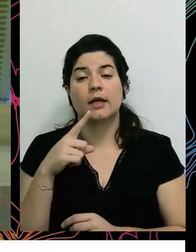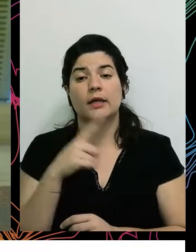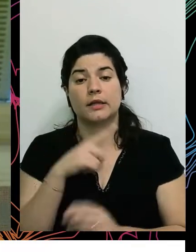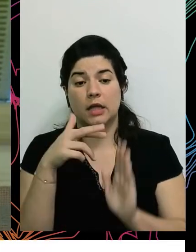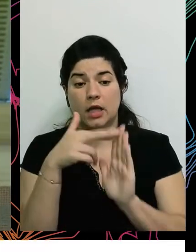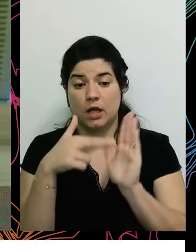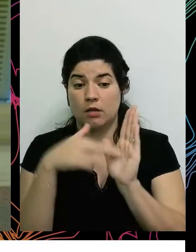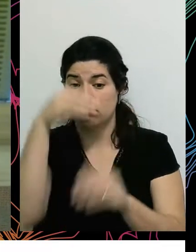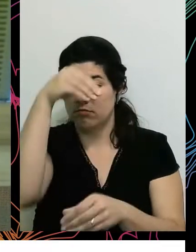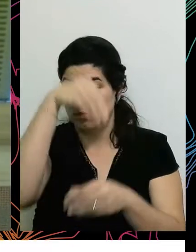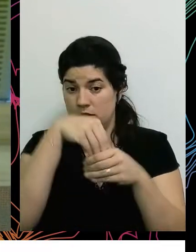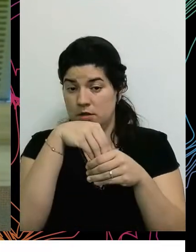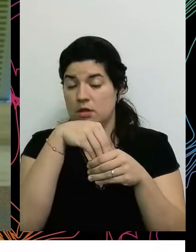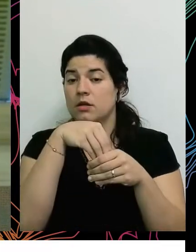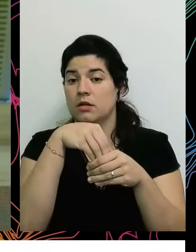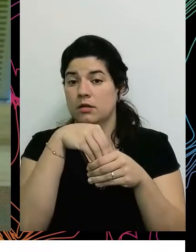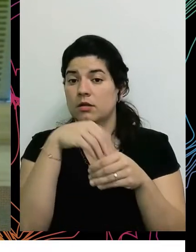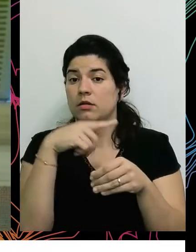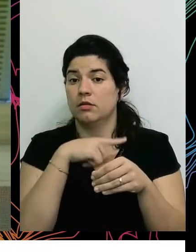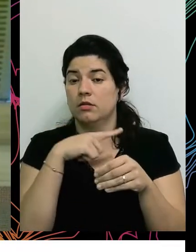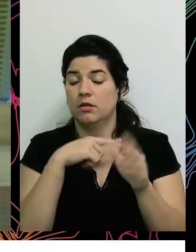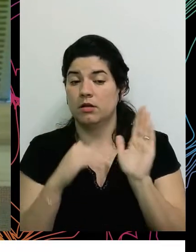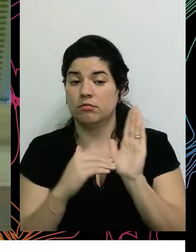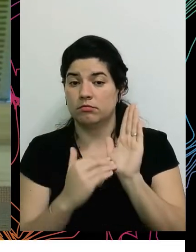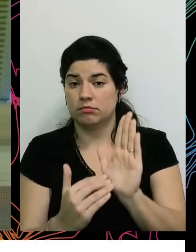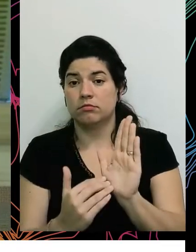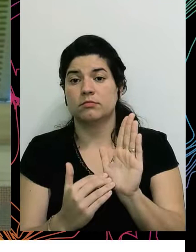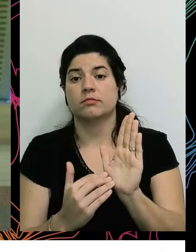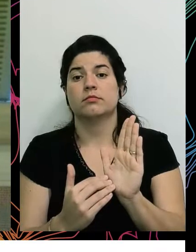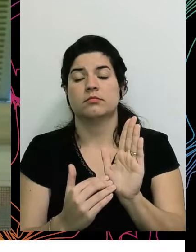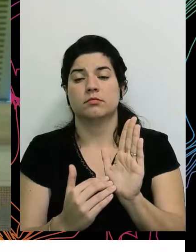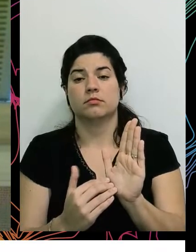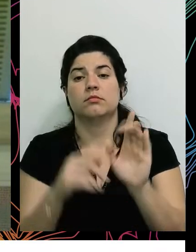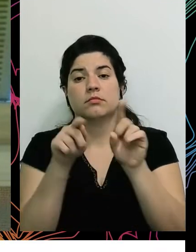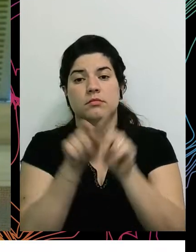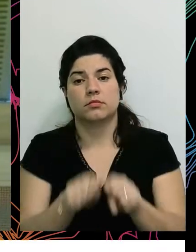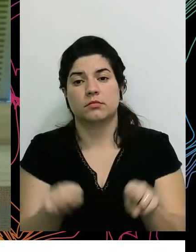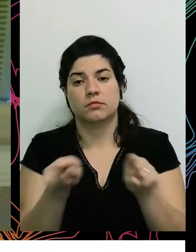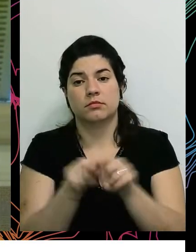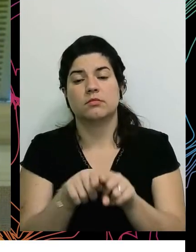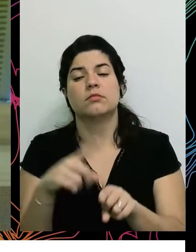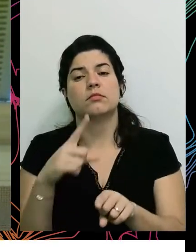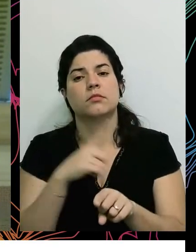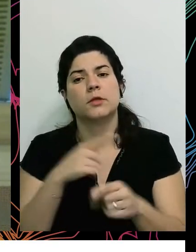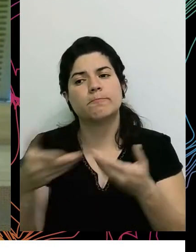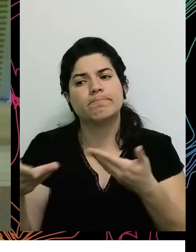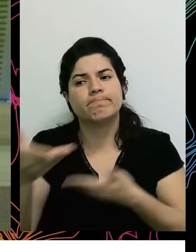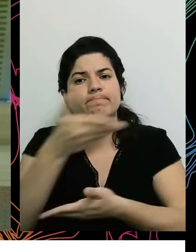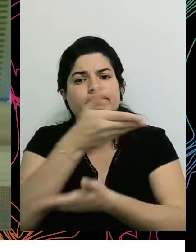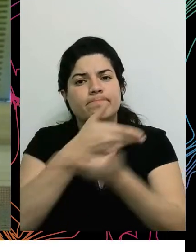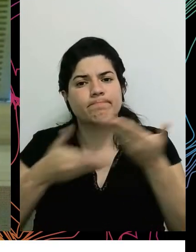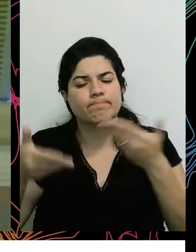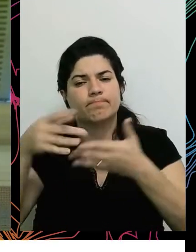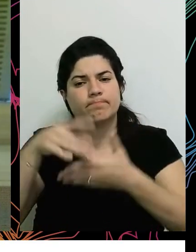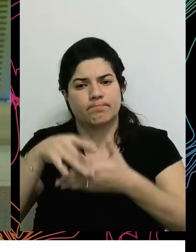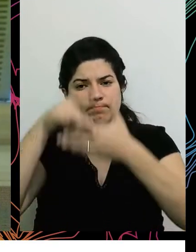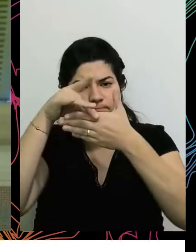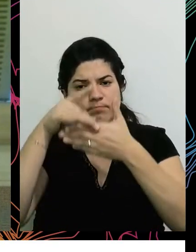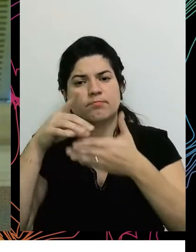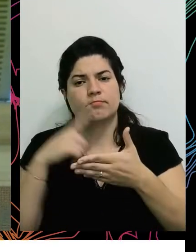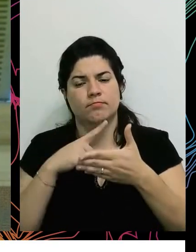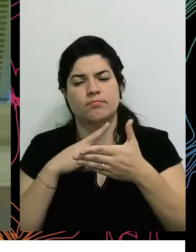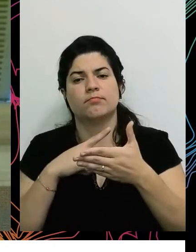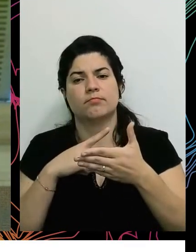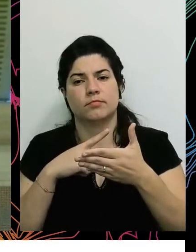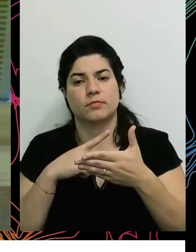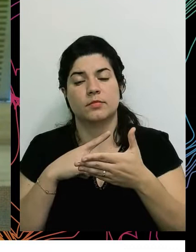que sejam mesuráveis, além de ter um envolvimento da própria liderança. Nós temos um